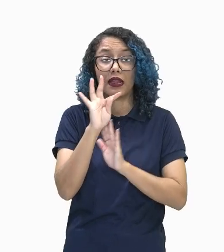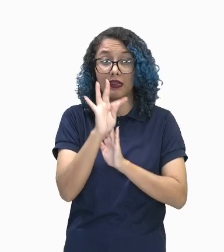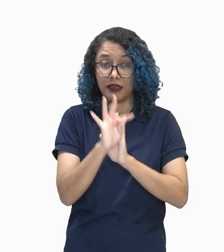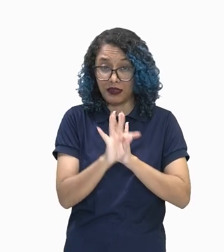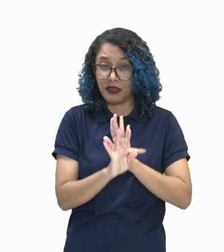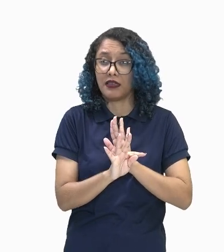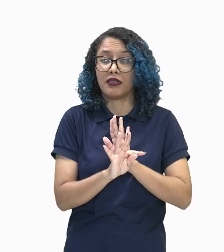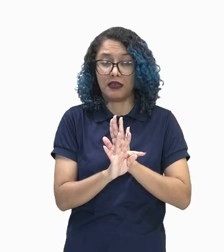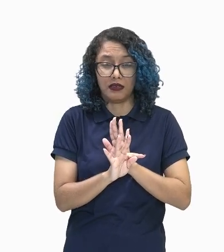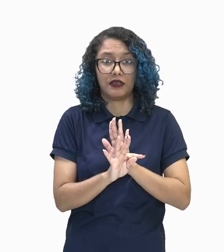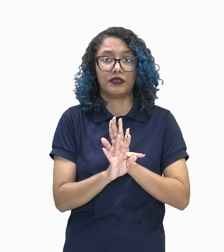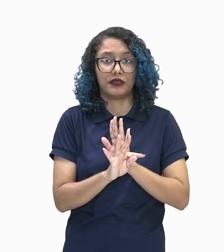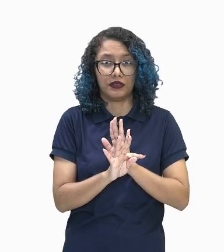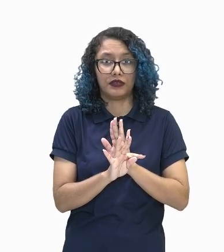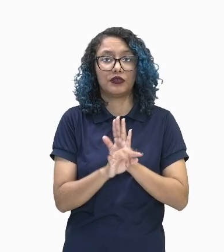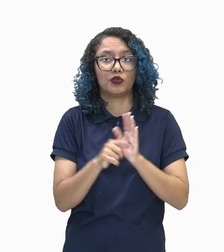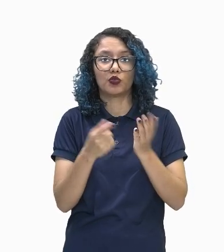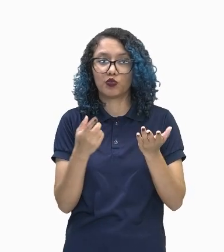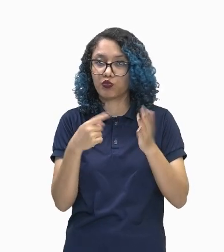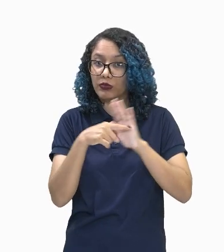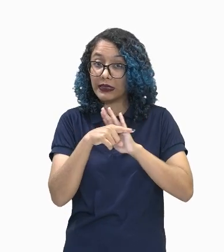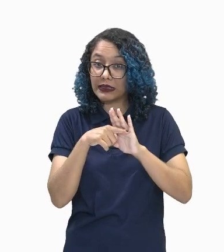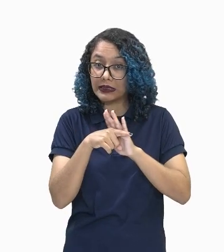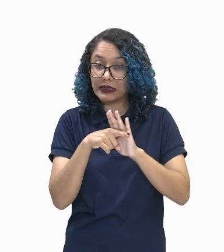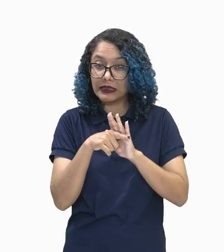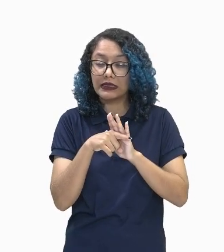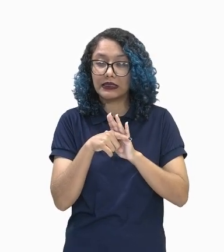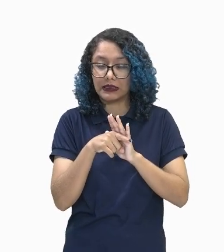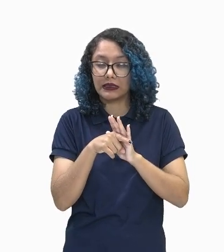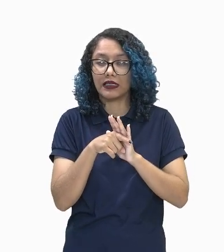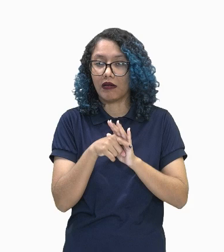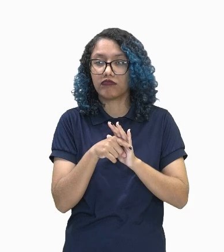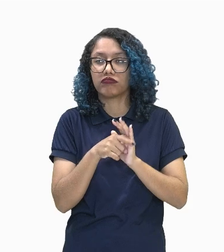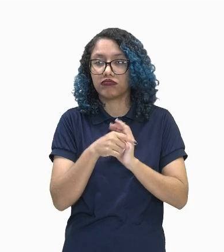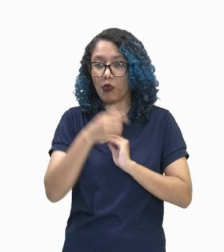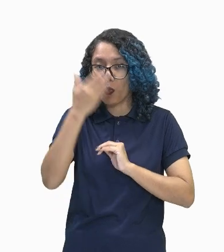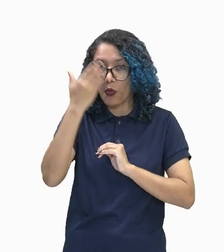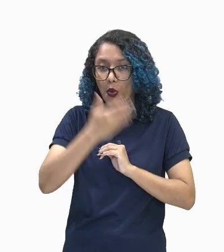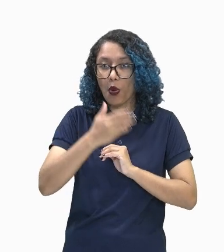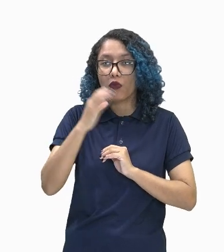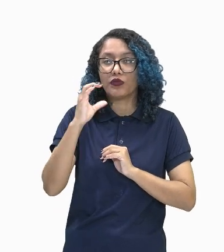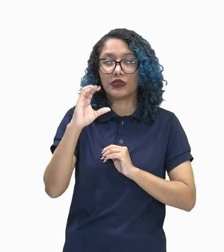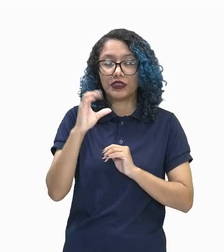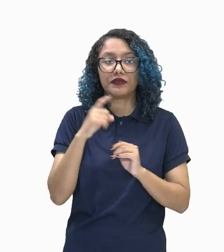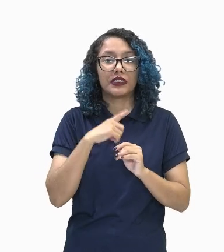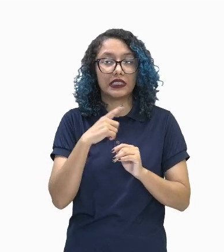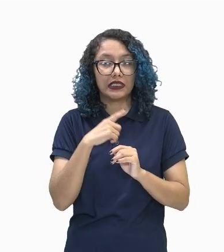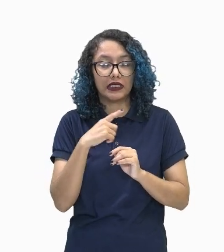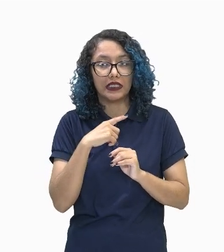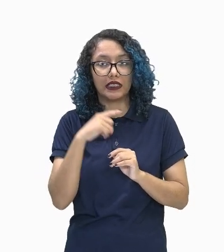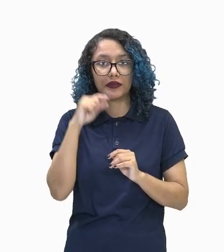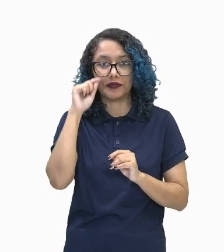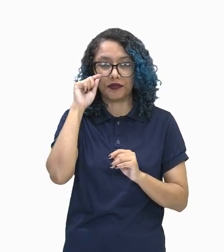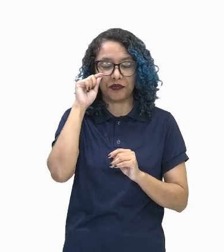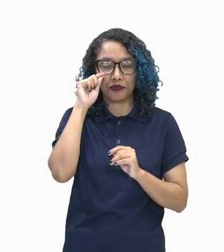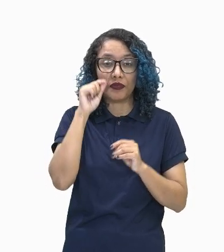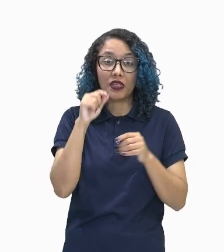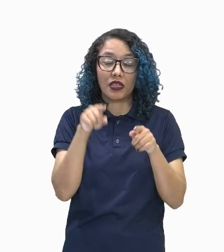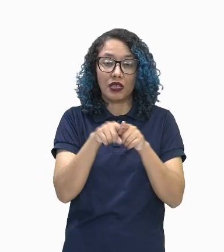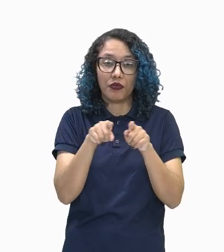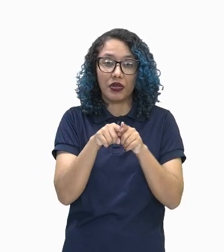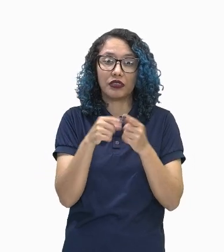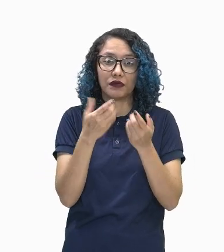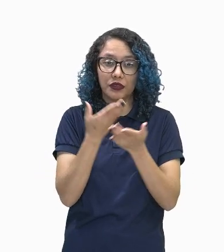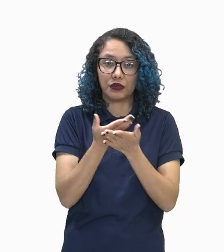né, de pesquisa comprovada cientificamente. Então, a gente vai, né, falar um